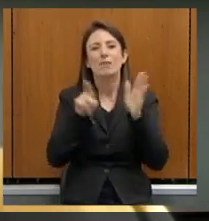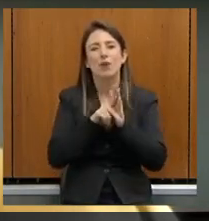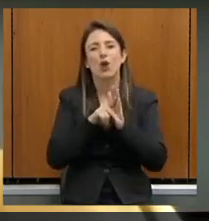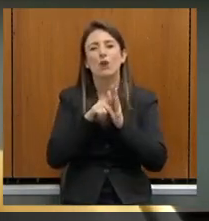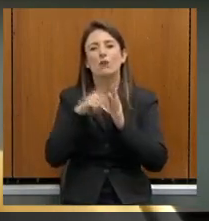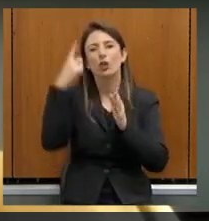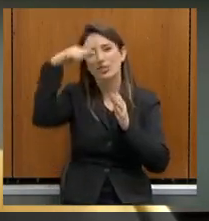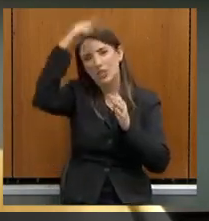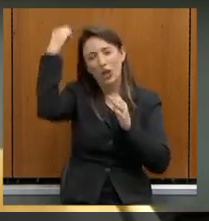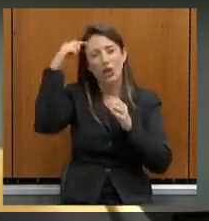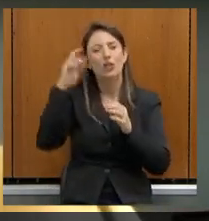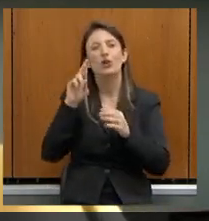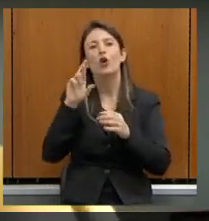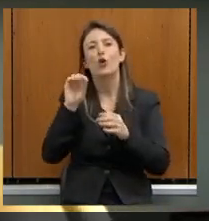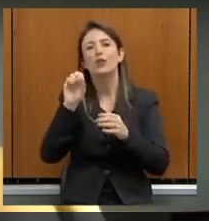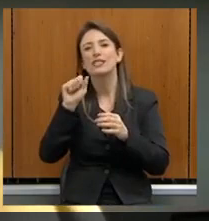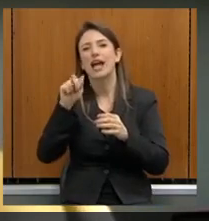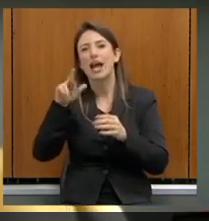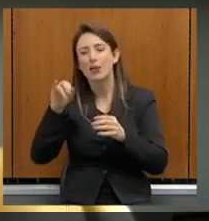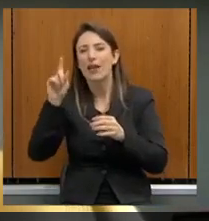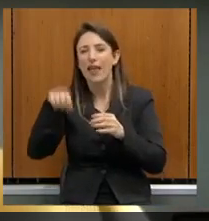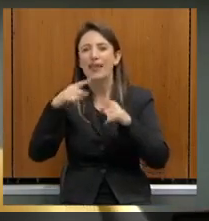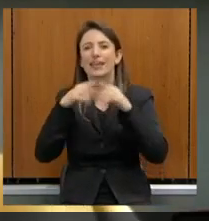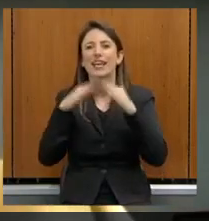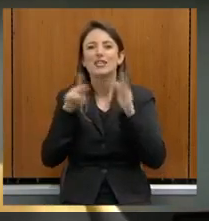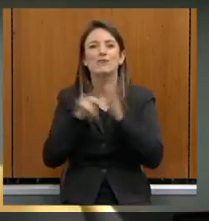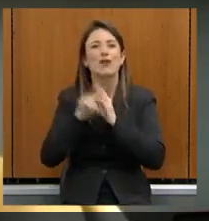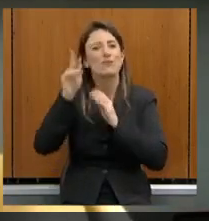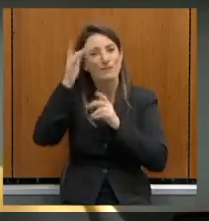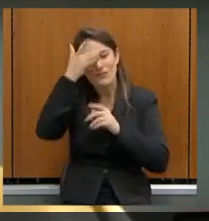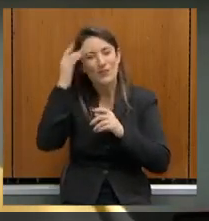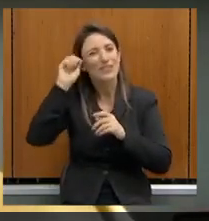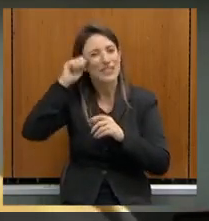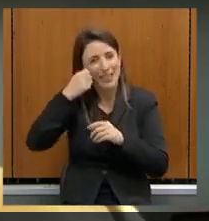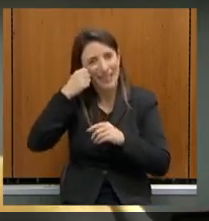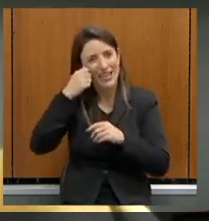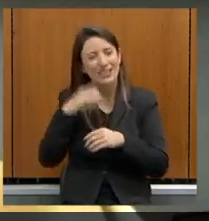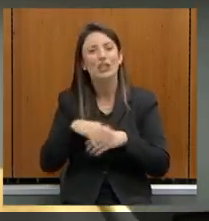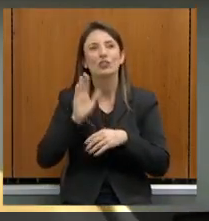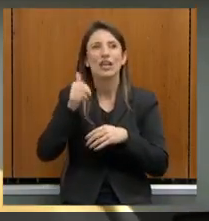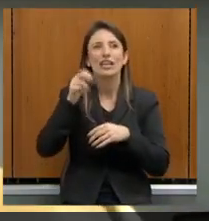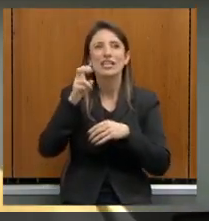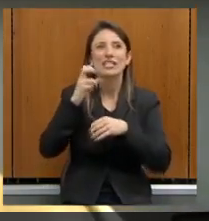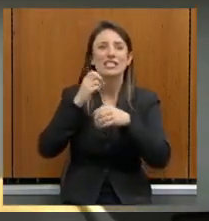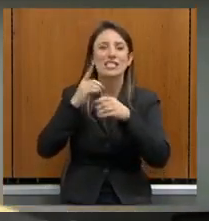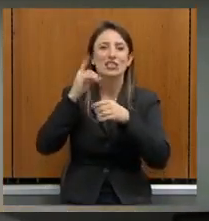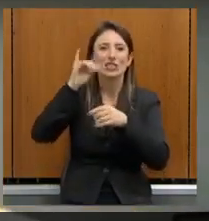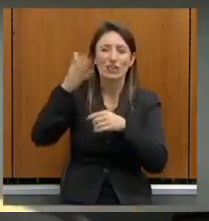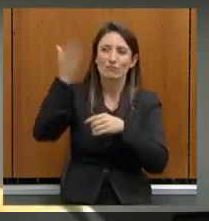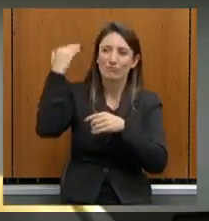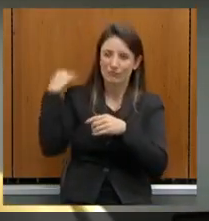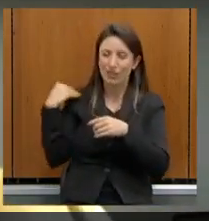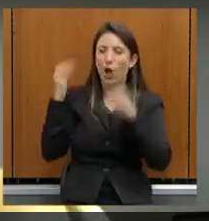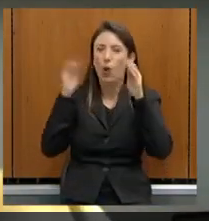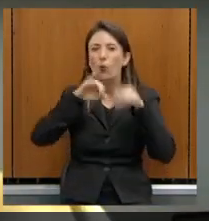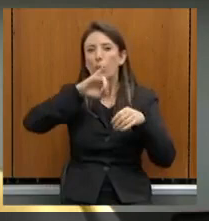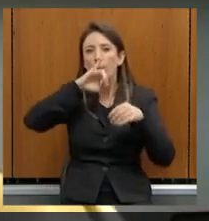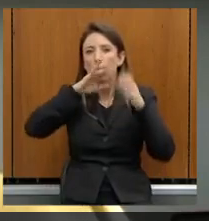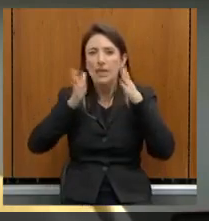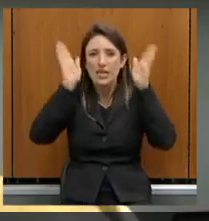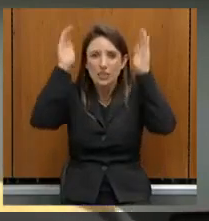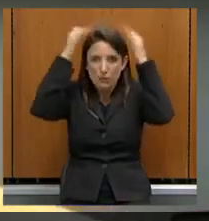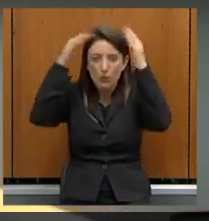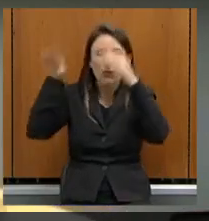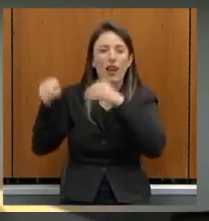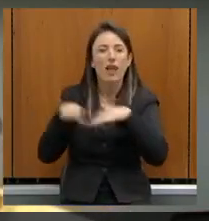de Januária inclusive o governador Zema teve há 15 dias lá e o bispo local levou o governador na igreja ela já tem uma parte